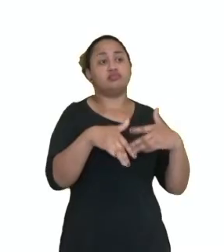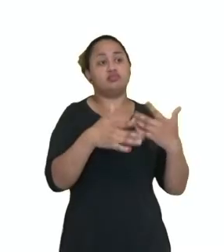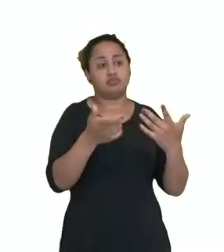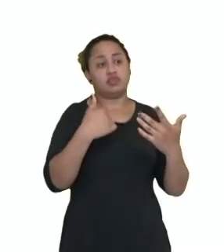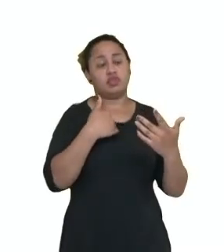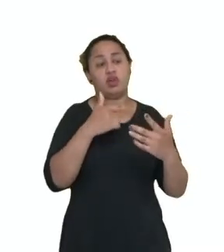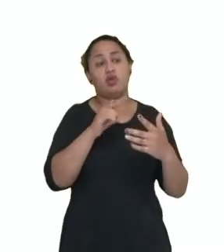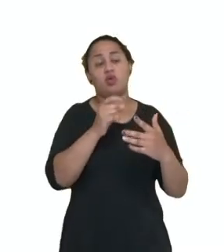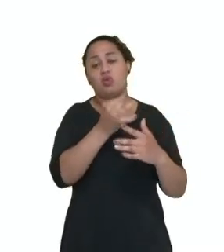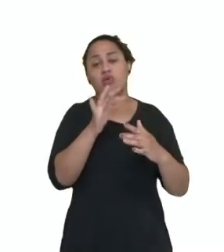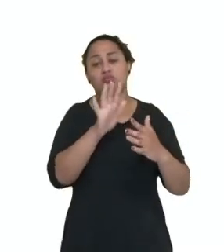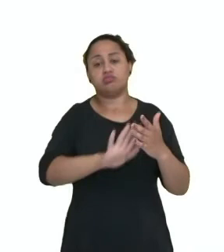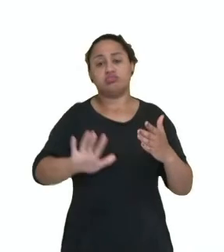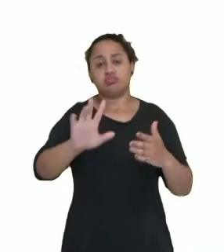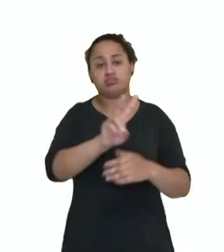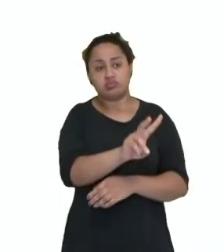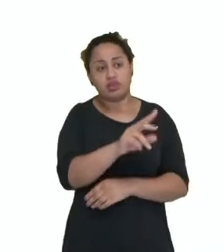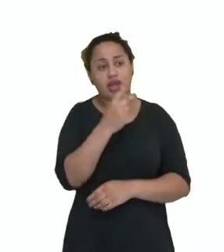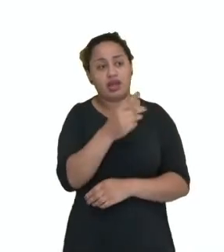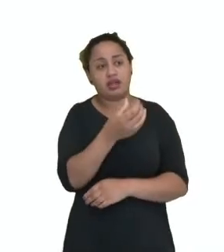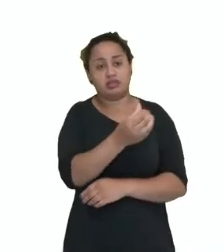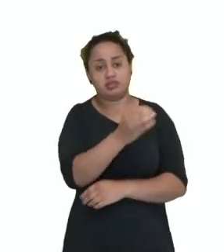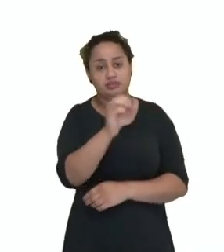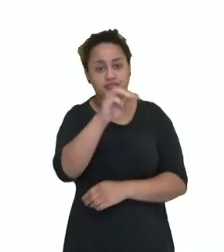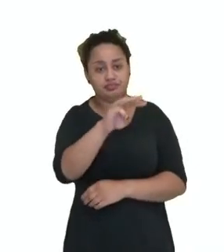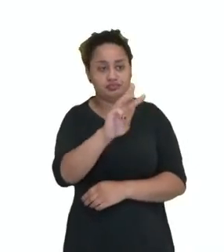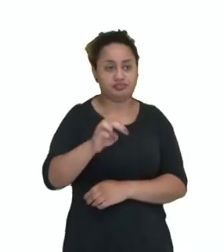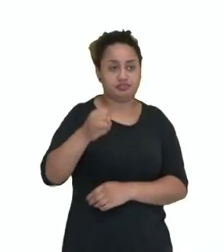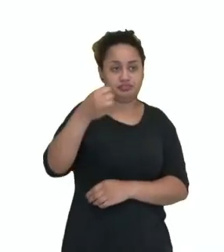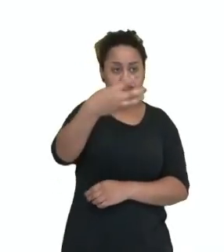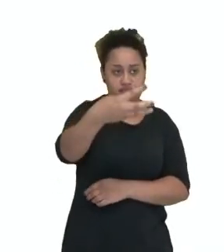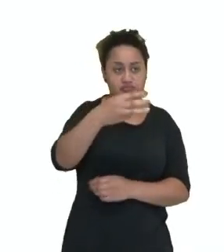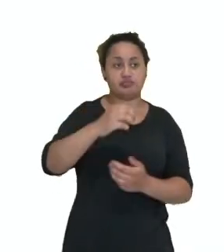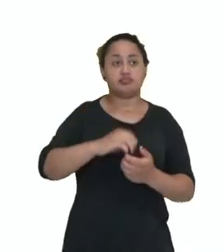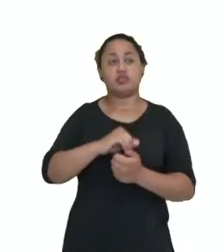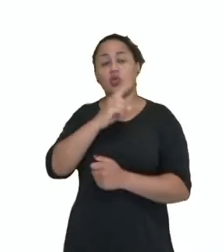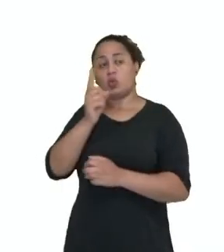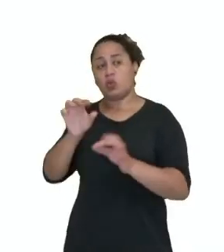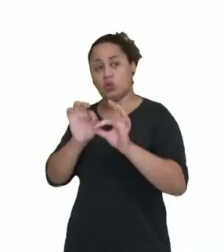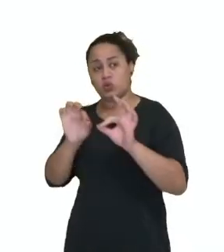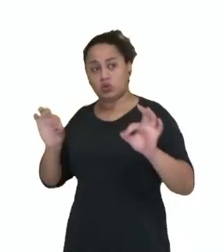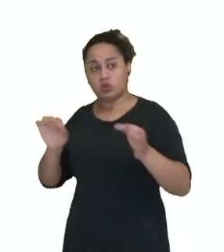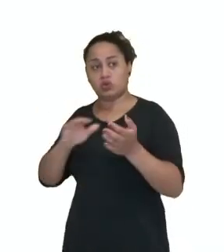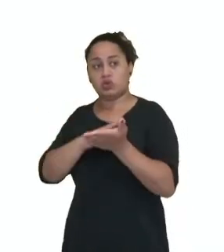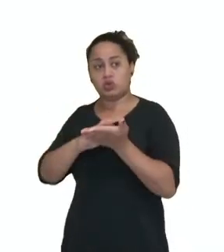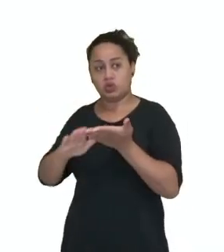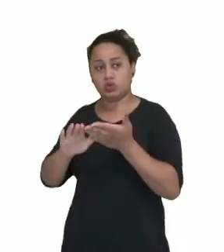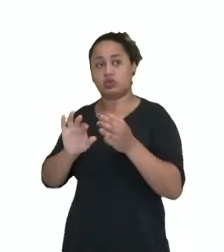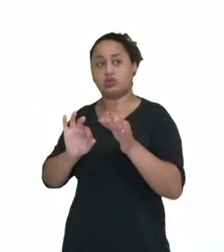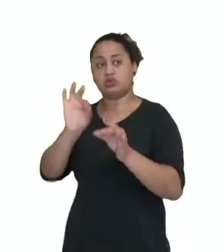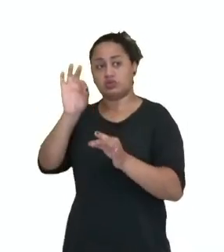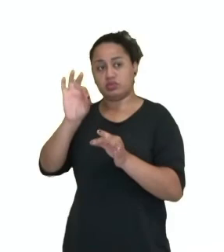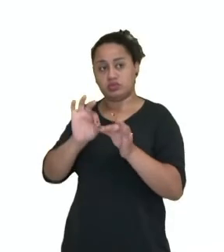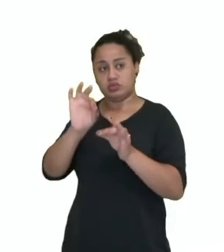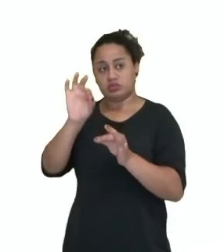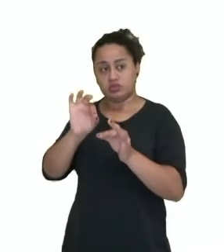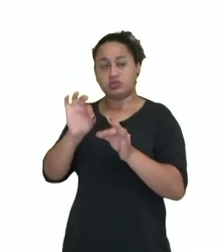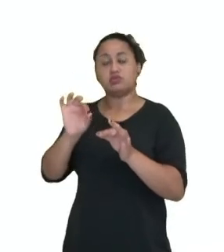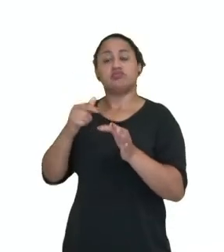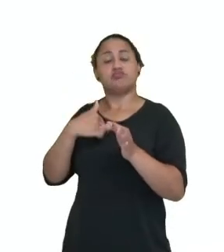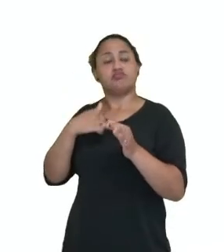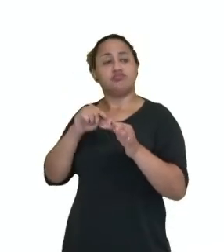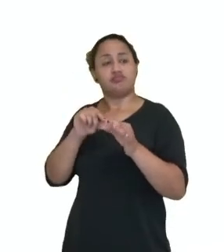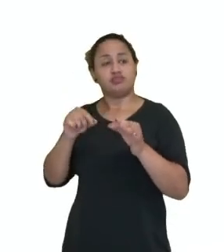Portanto, o volume dessa base aqui, 60 metros cúbicos. Aqui, a base está aqui, que é igual à do outro